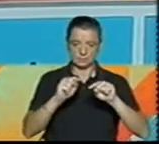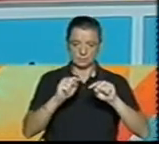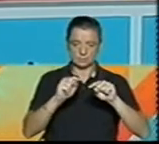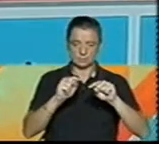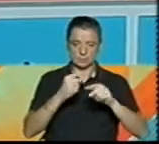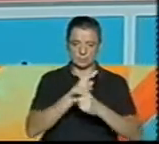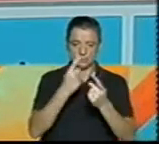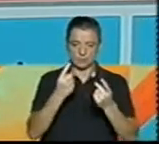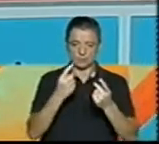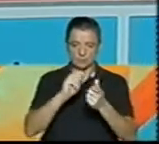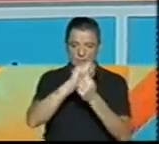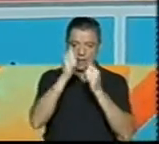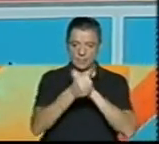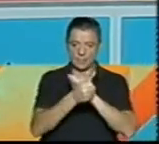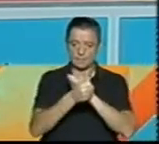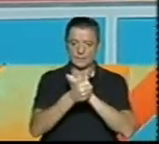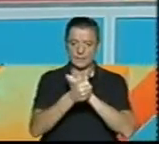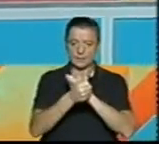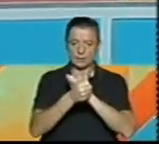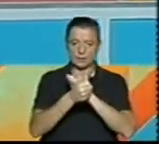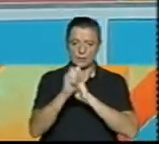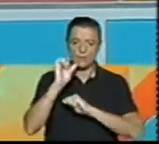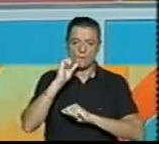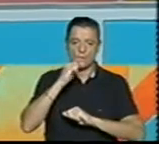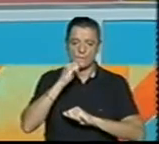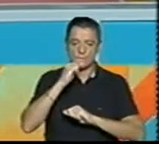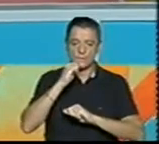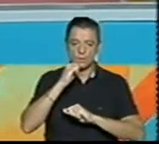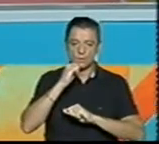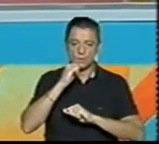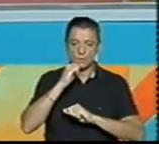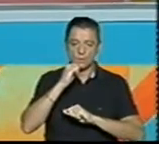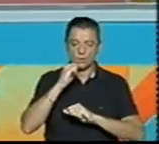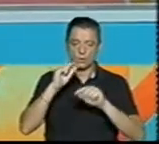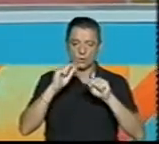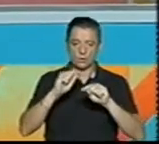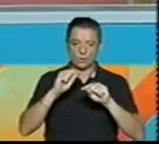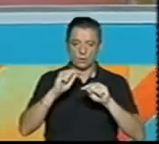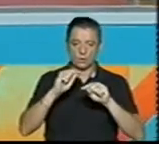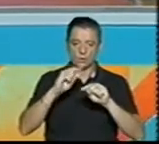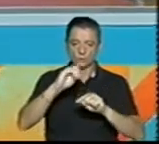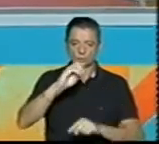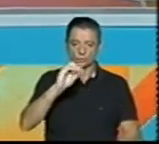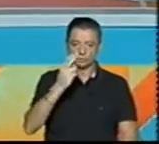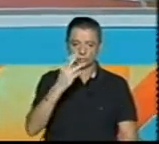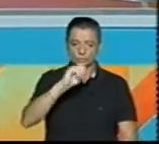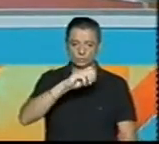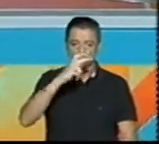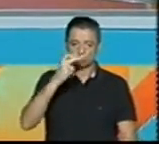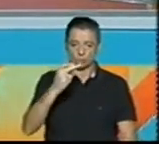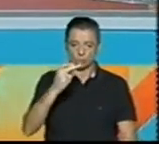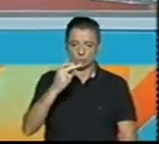Douro é verde. Adaptado, adaptaram muito também ao vinho Douro e colocaram ele lá e conhecido como Sousão. Vinhal e